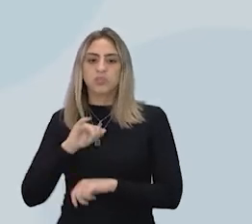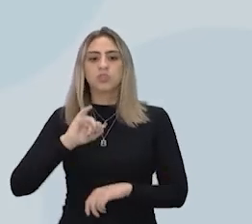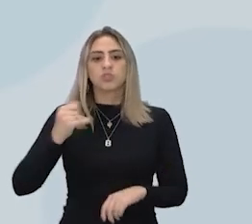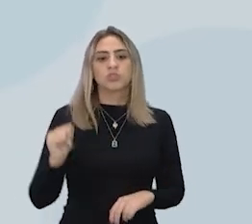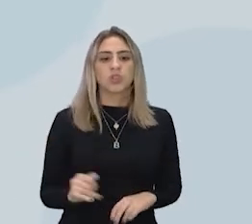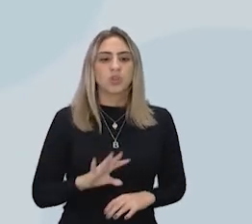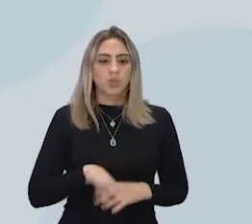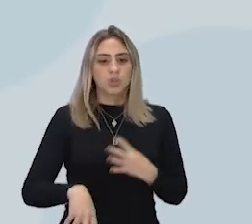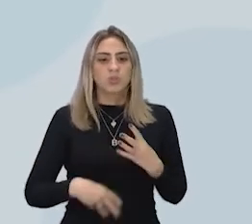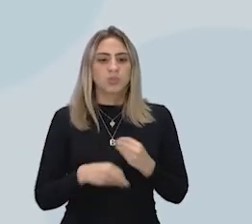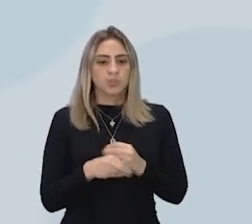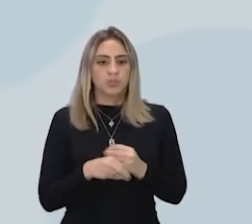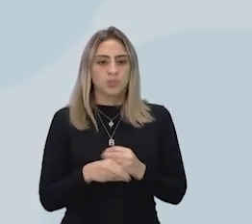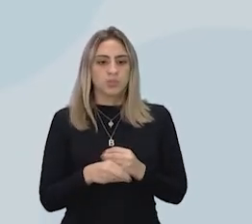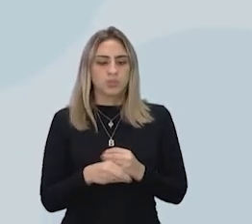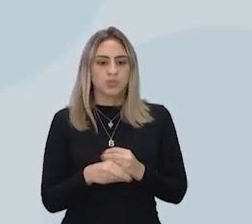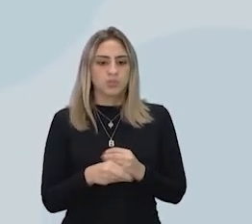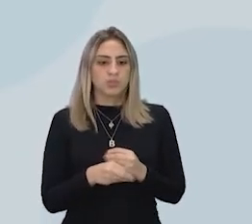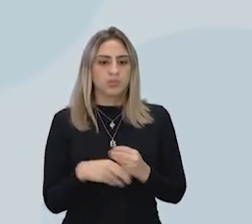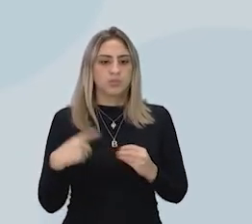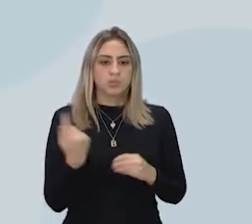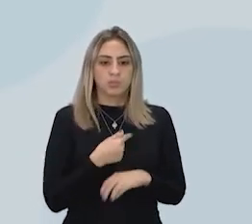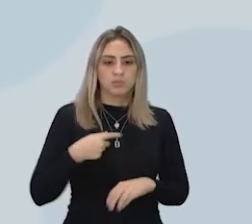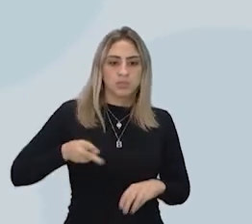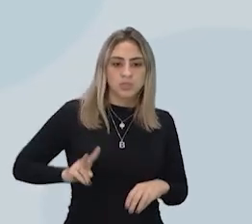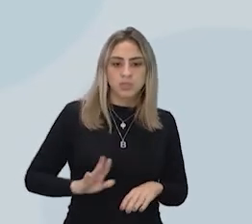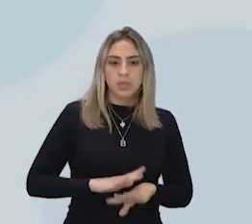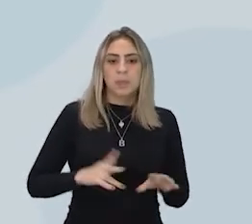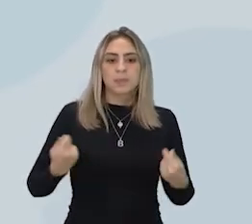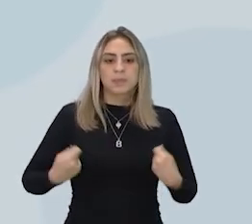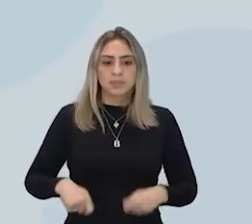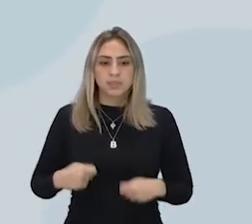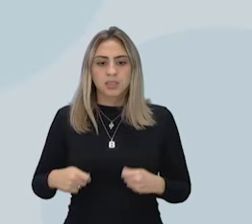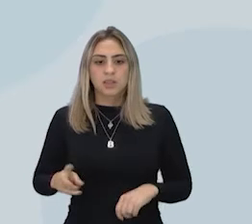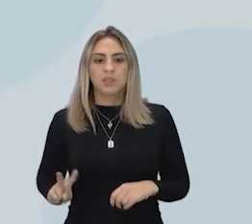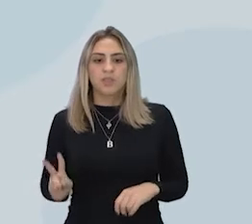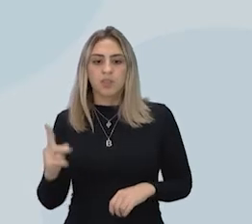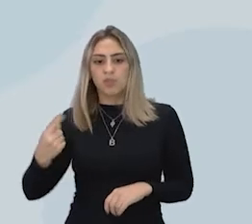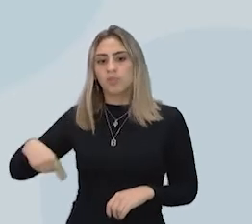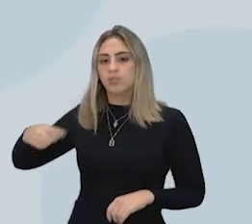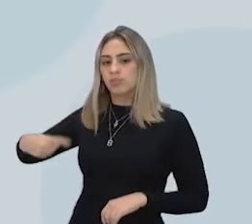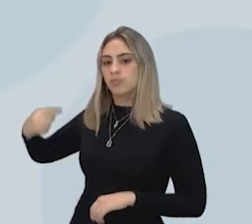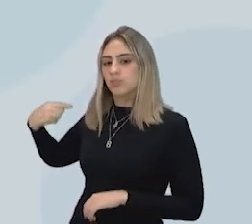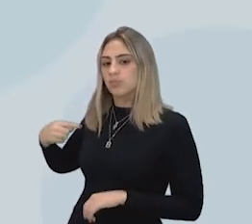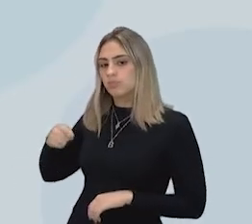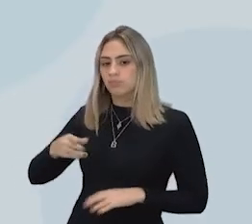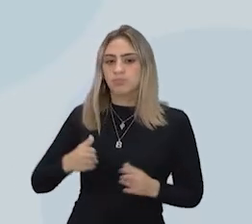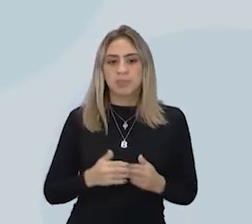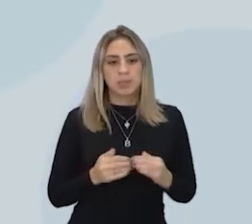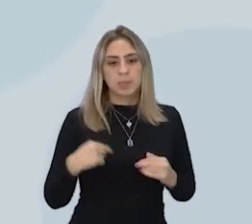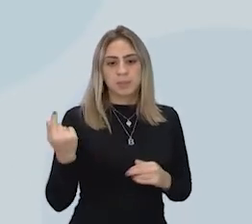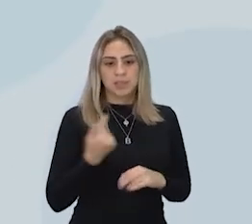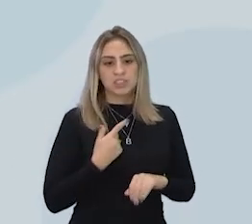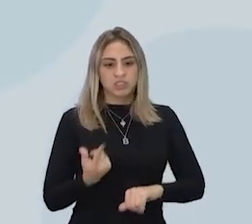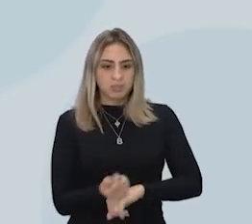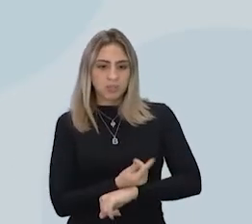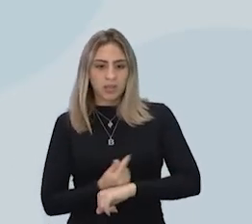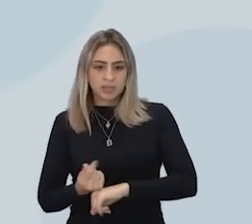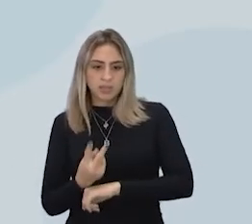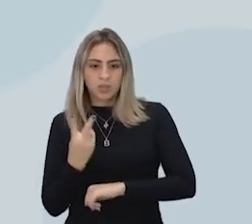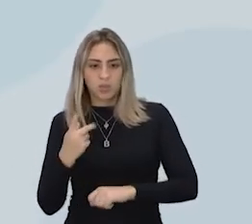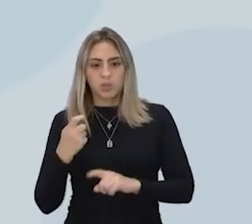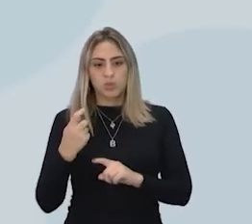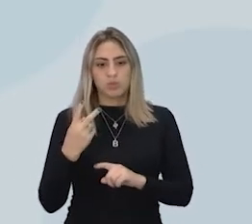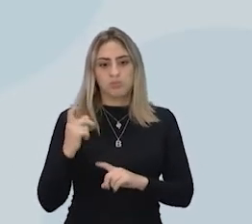composto. Então, no regime de juro composto, a gente vai sempre precisar do valor anterior. E ele está pedindo aí para a gente capitalizar durante